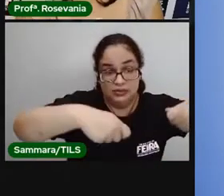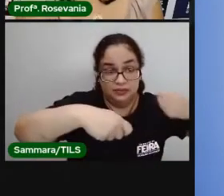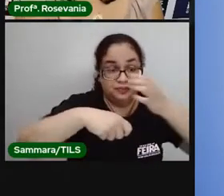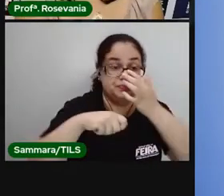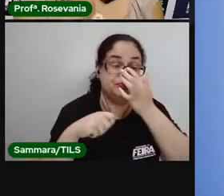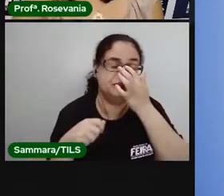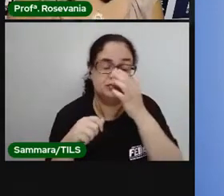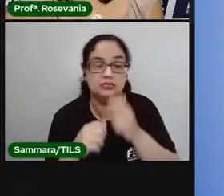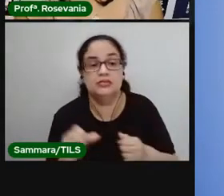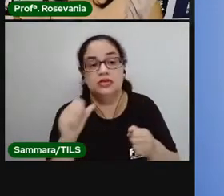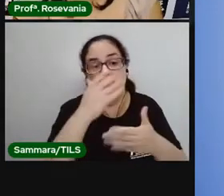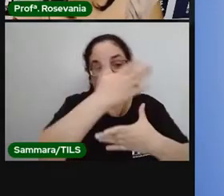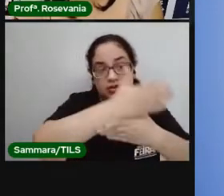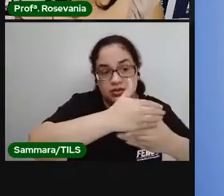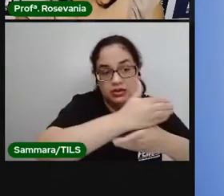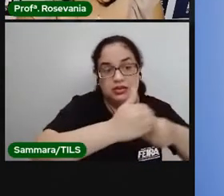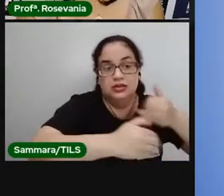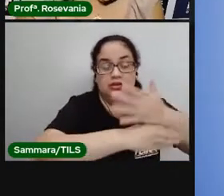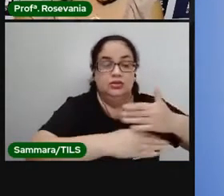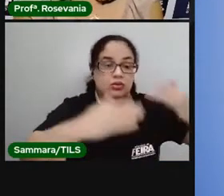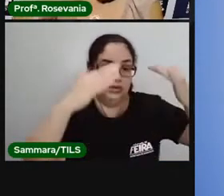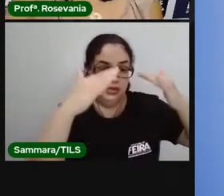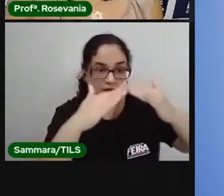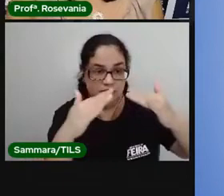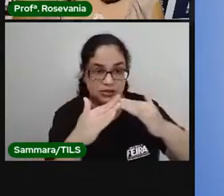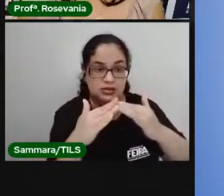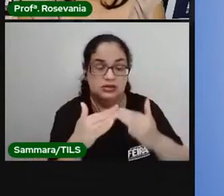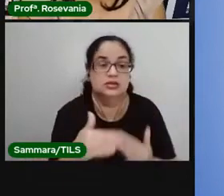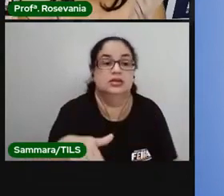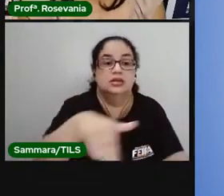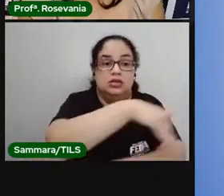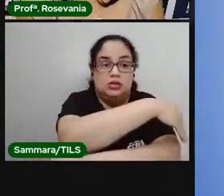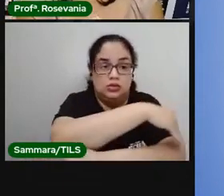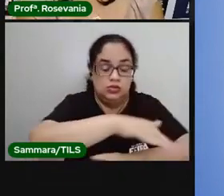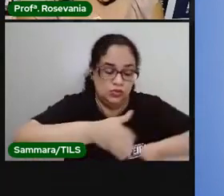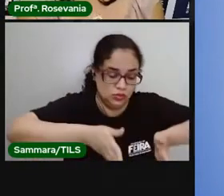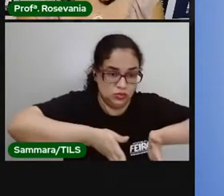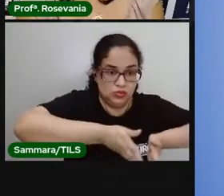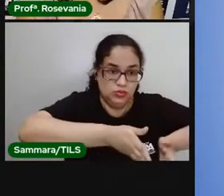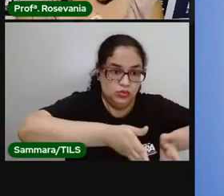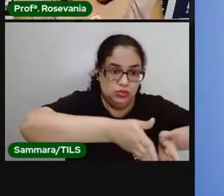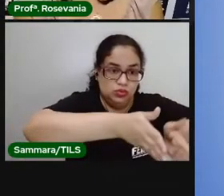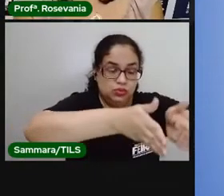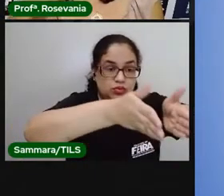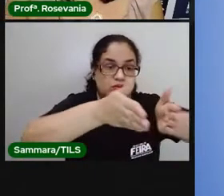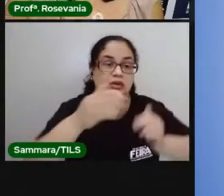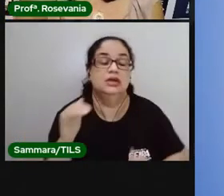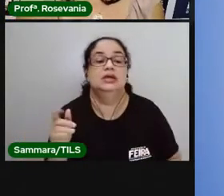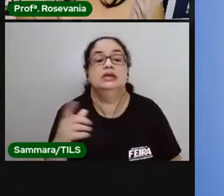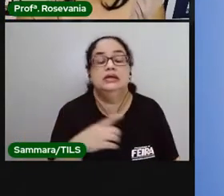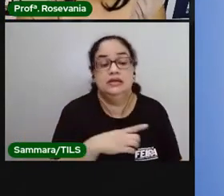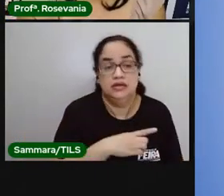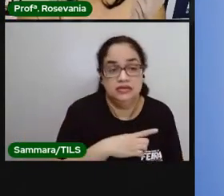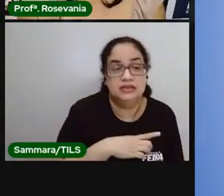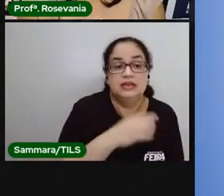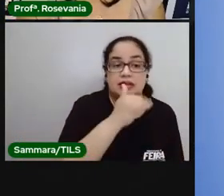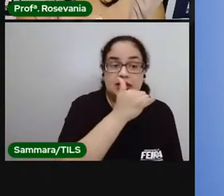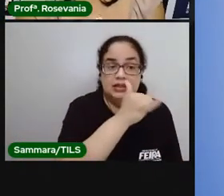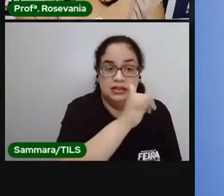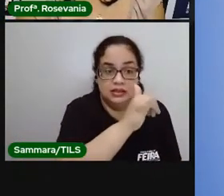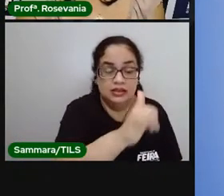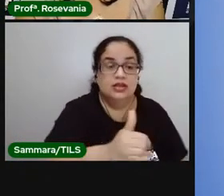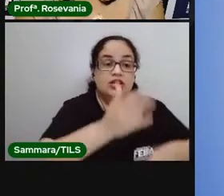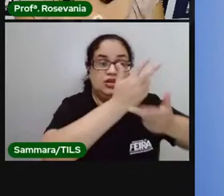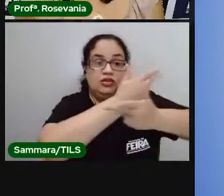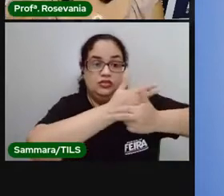se construindo casa, vai se construindo estrada, vai colocando, né, a rede elétrica, vai vindo uma série